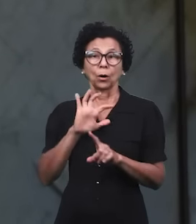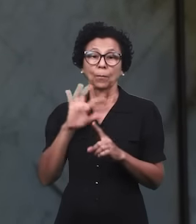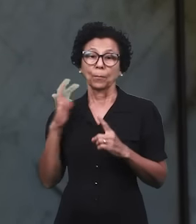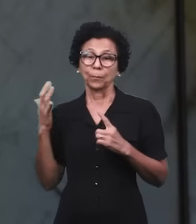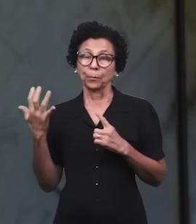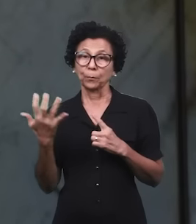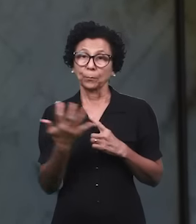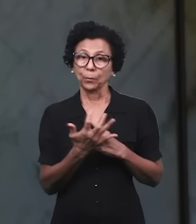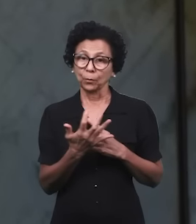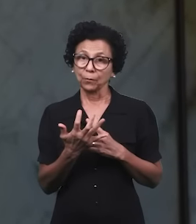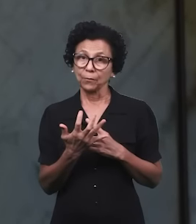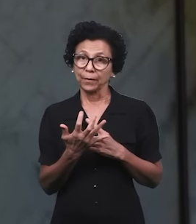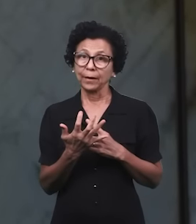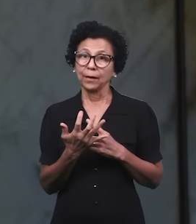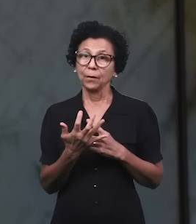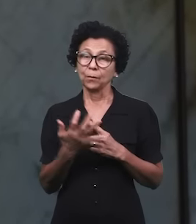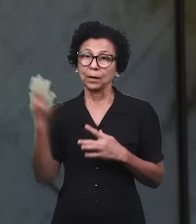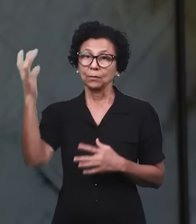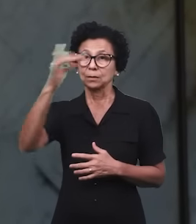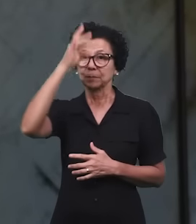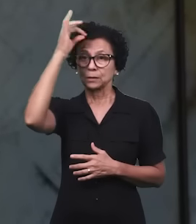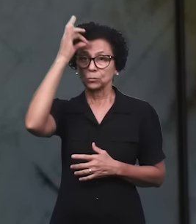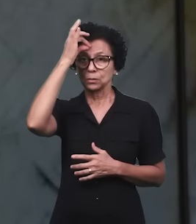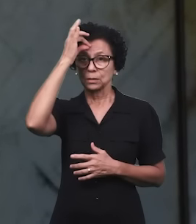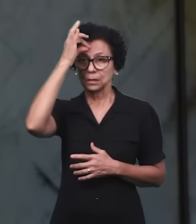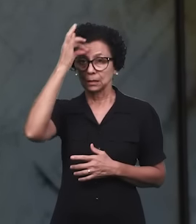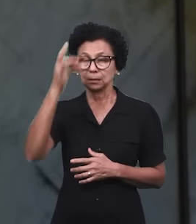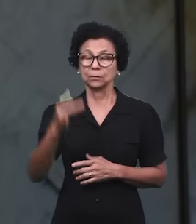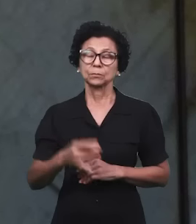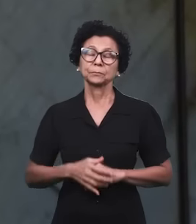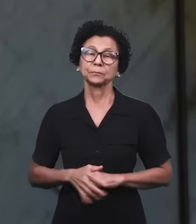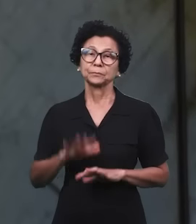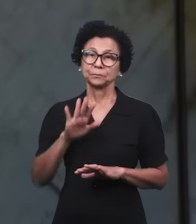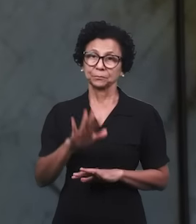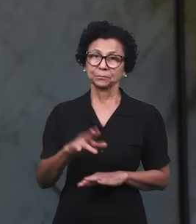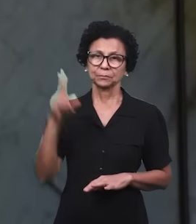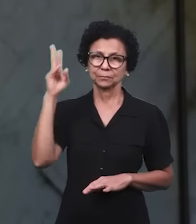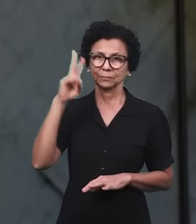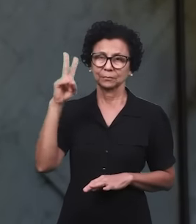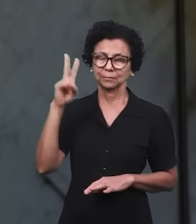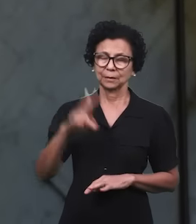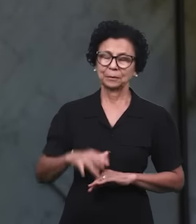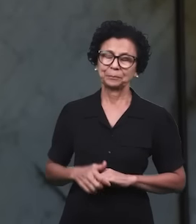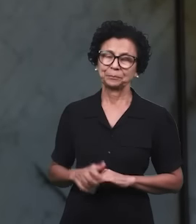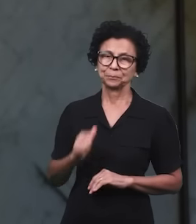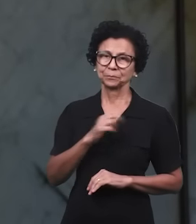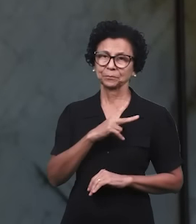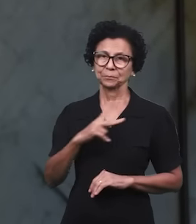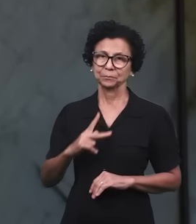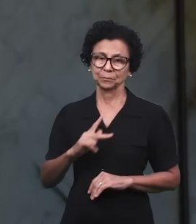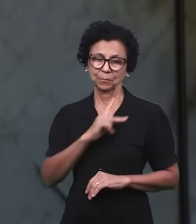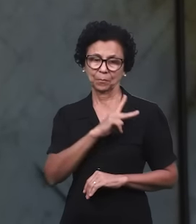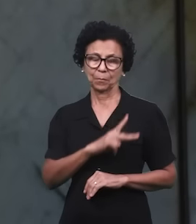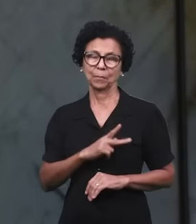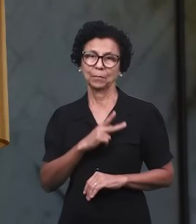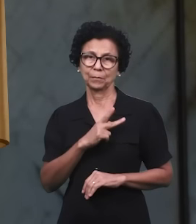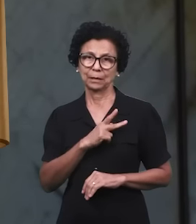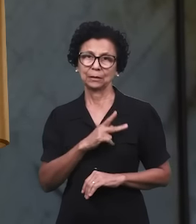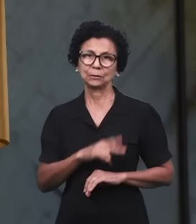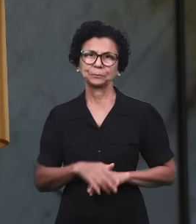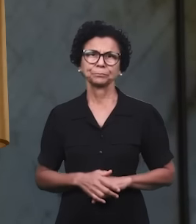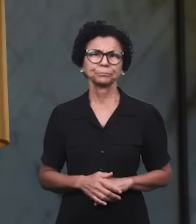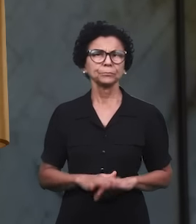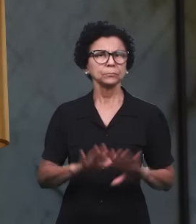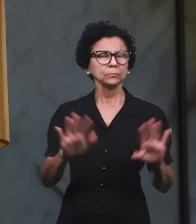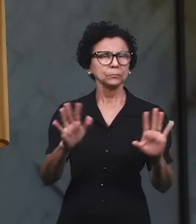pode faltar o vinho do Espírito Santo. Aliás, vamos lembrar aquilo que o próprio apóstolo, né, Paulo, vai dizer que não